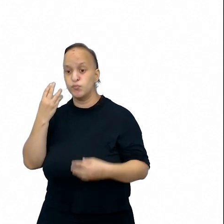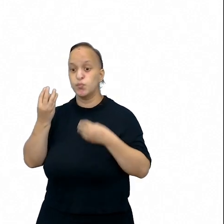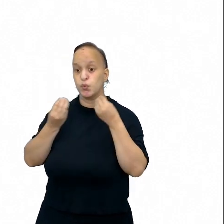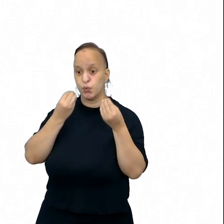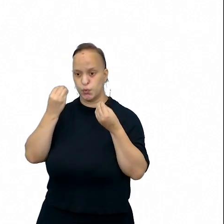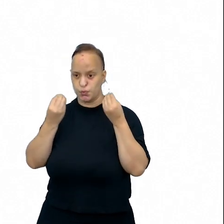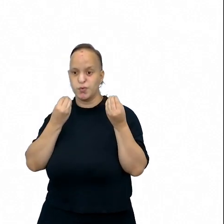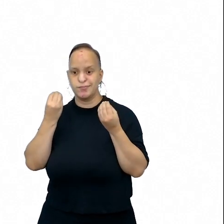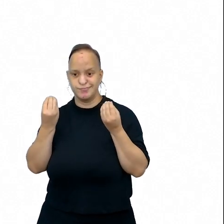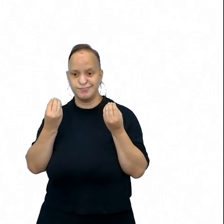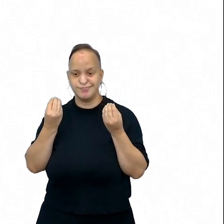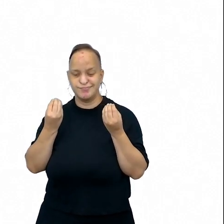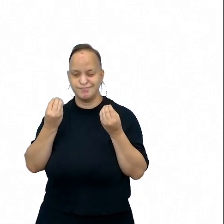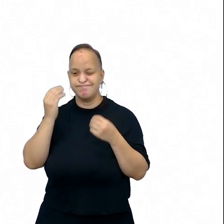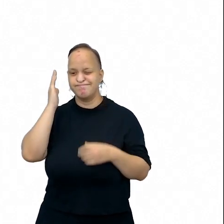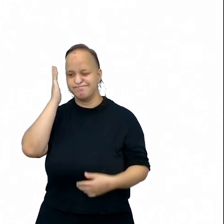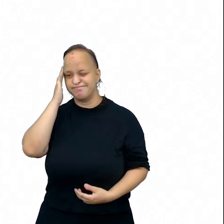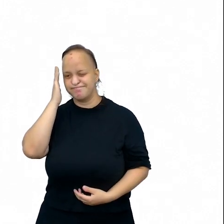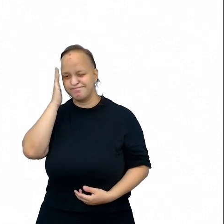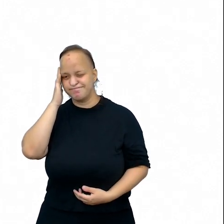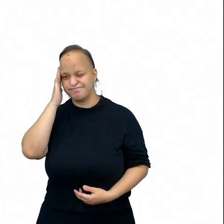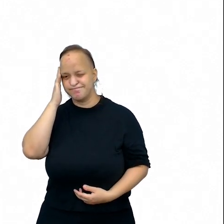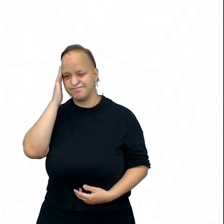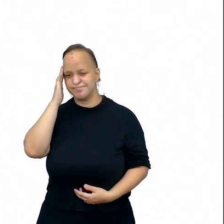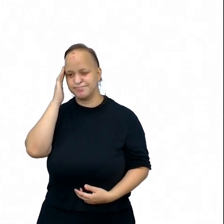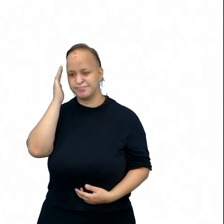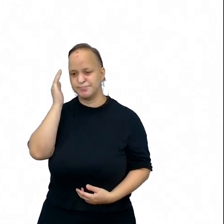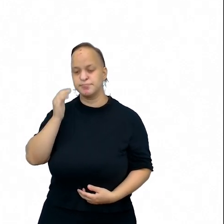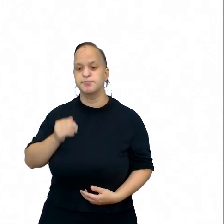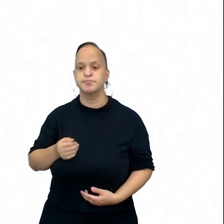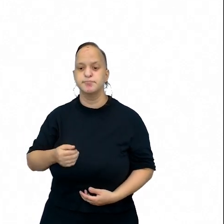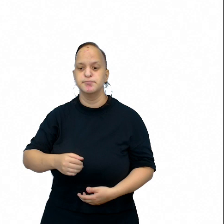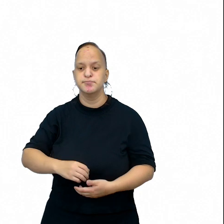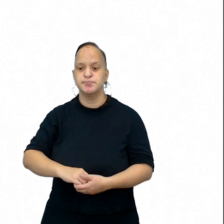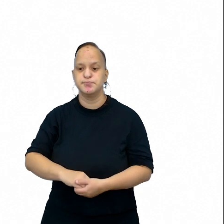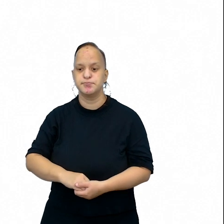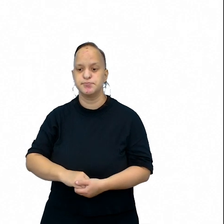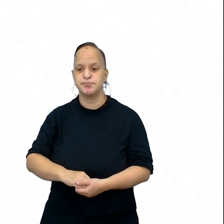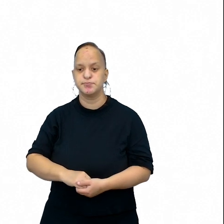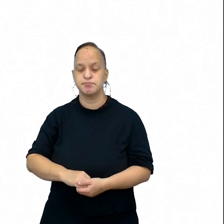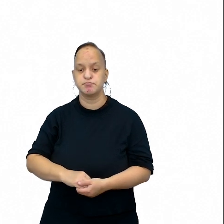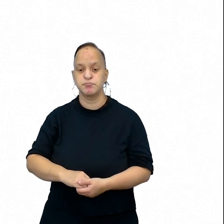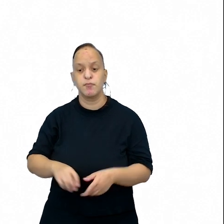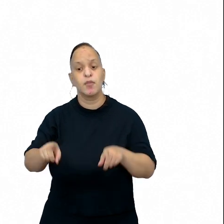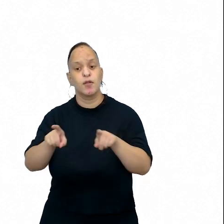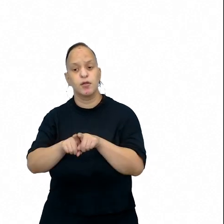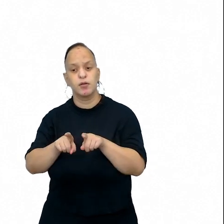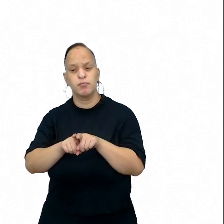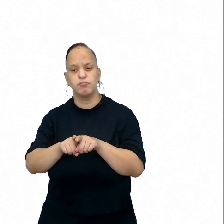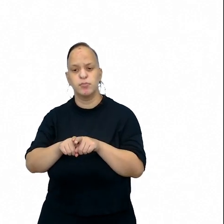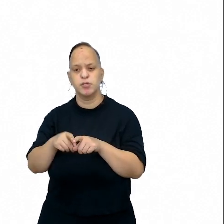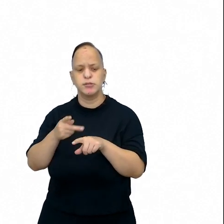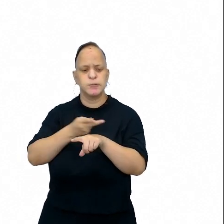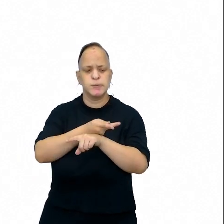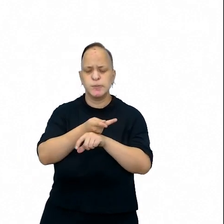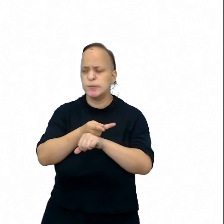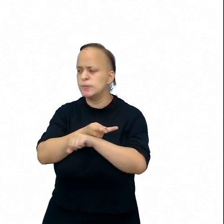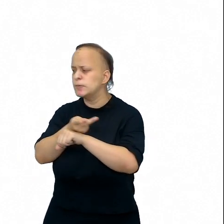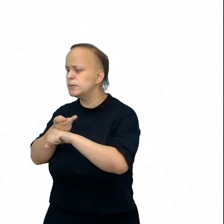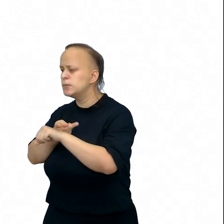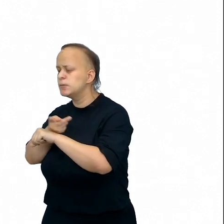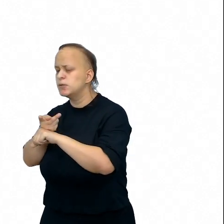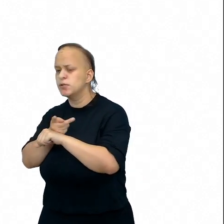atrás. Outra ideia da entrevista também é sempre acessar outras entrevistas, verificar como